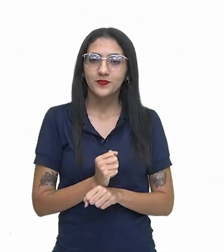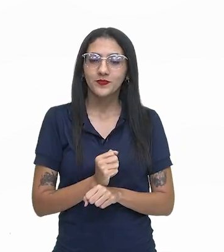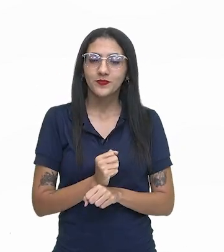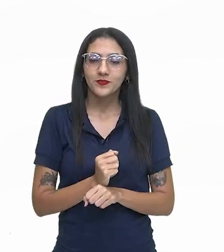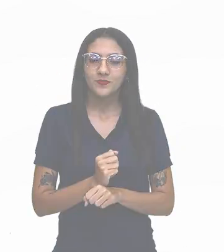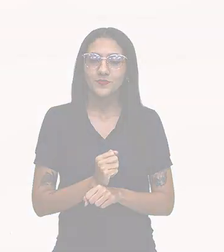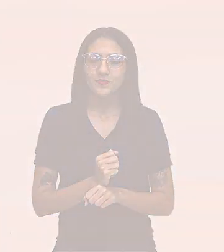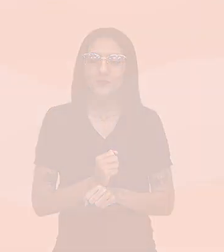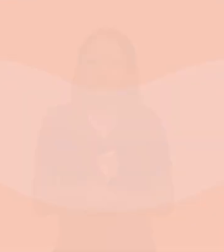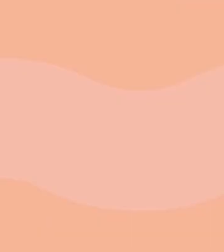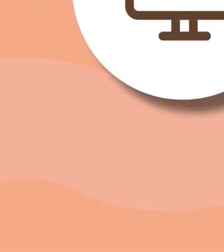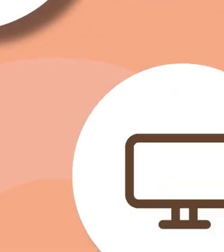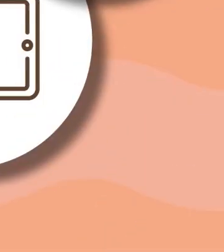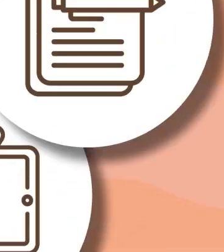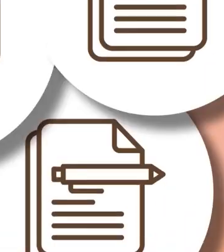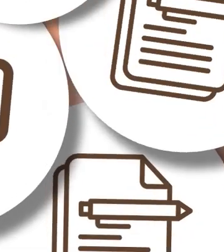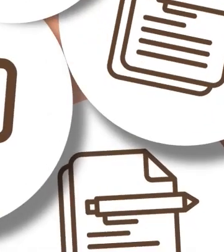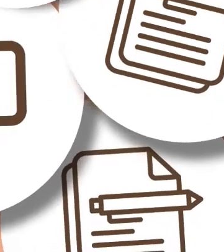para a nossa aula?